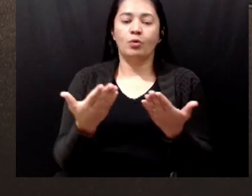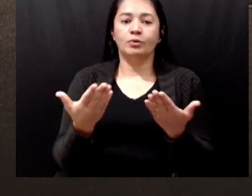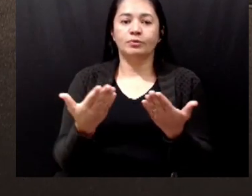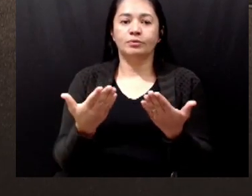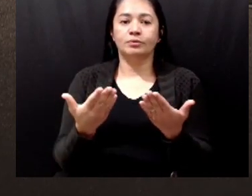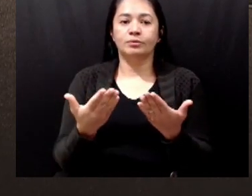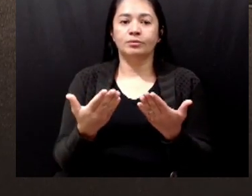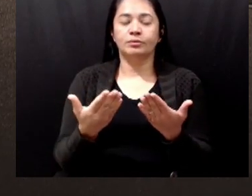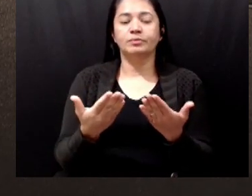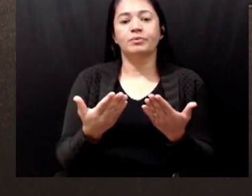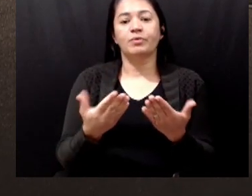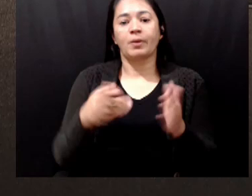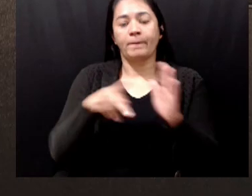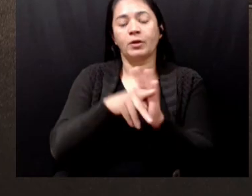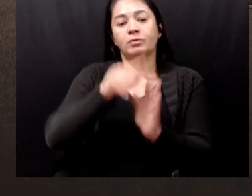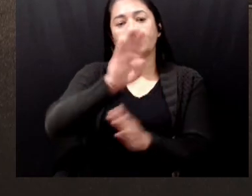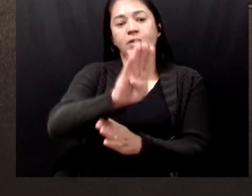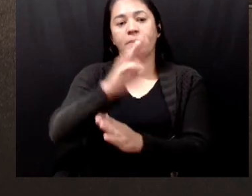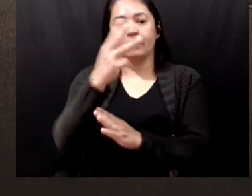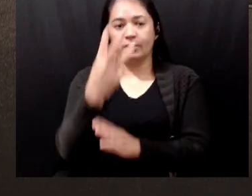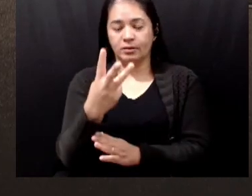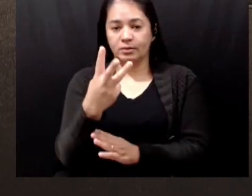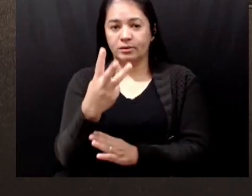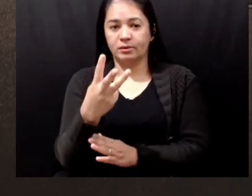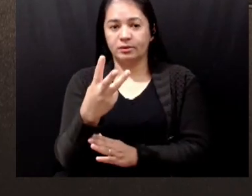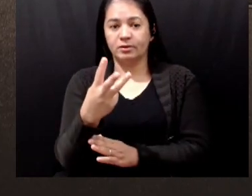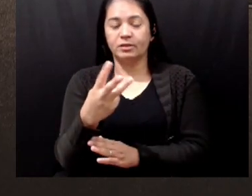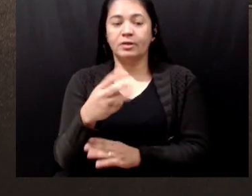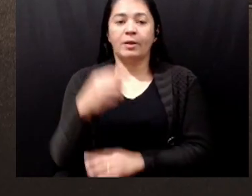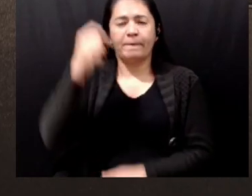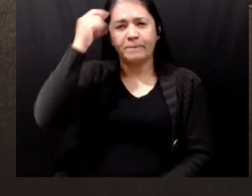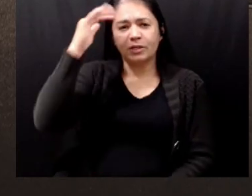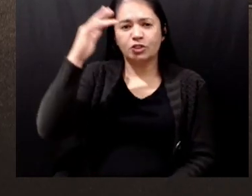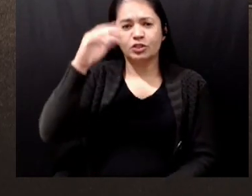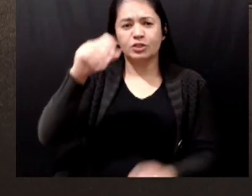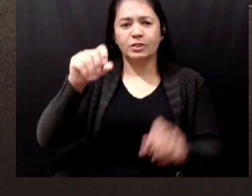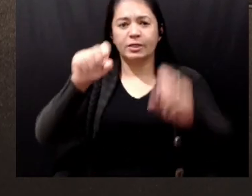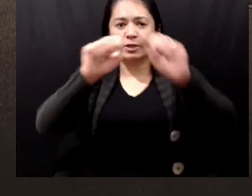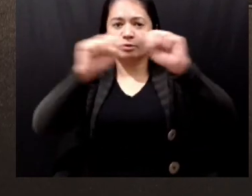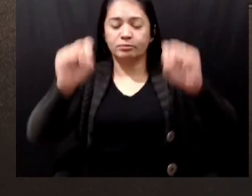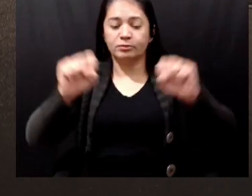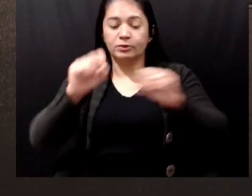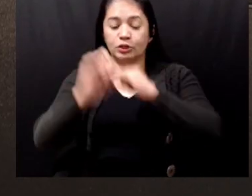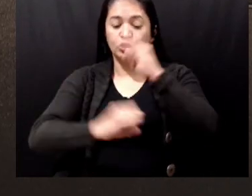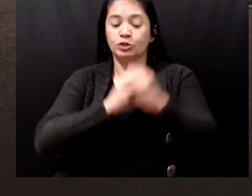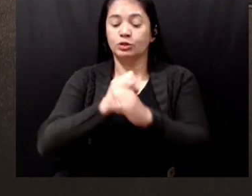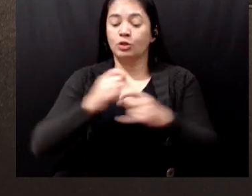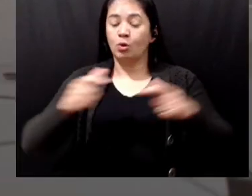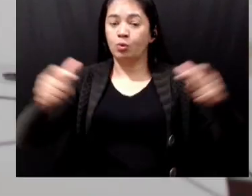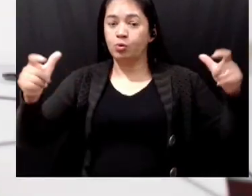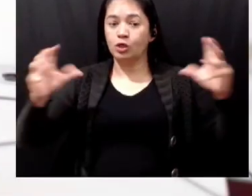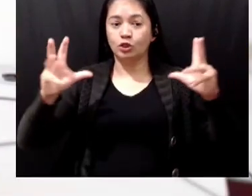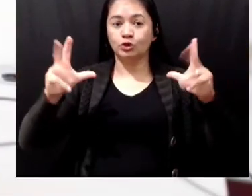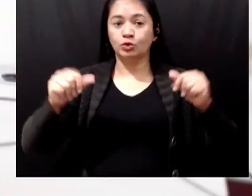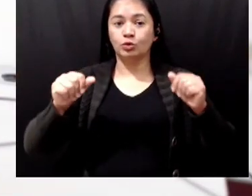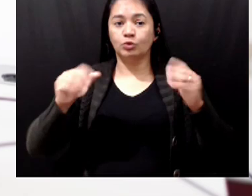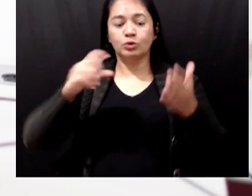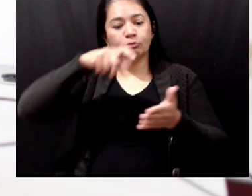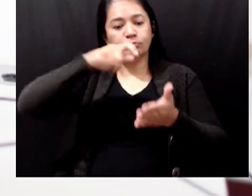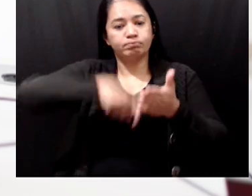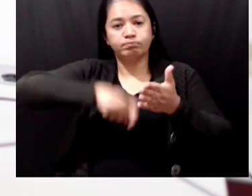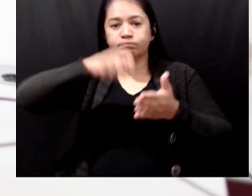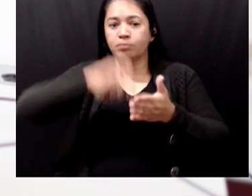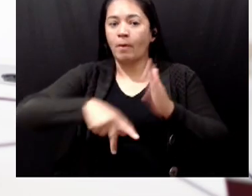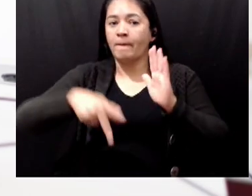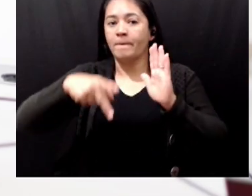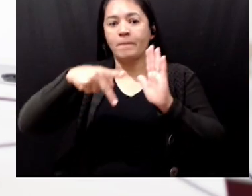né? Então dentro da clearing da B3, vamos imaginar que é um servidor digital muito grande, onde estão todos esses contratos, né, desse indivíduo, desse